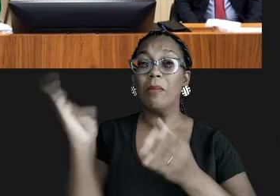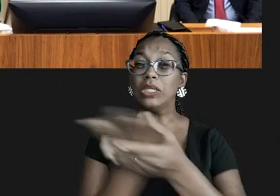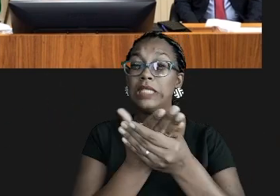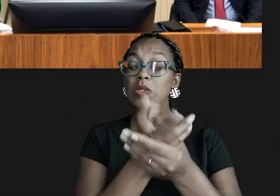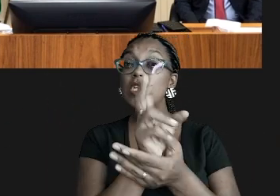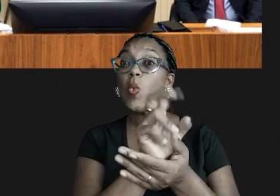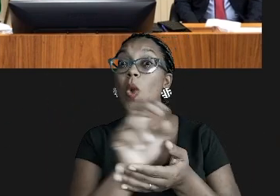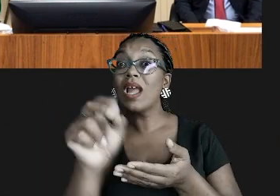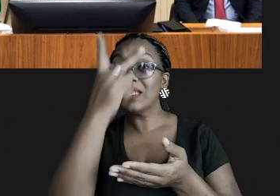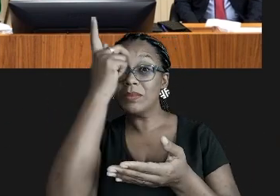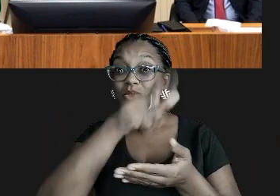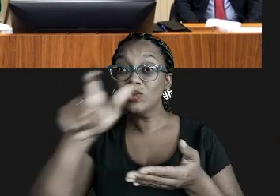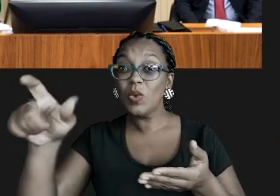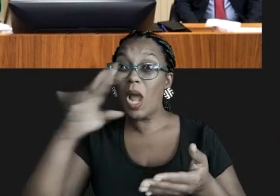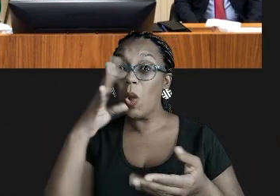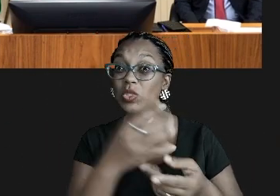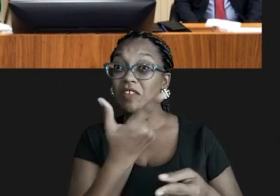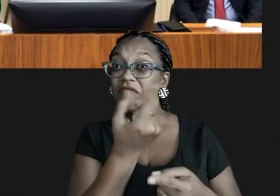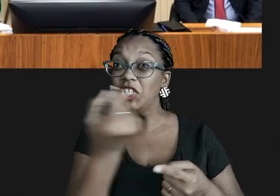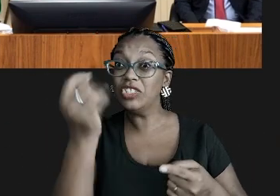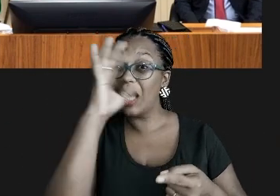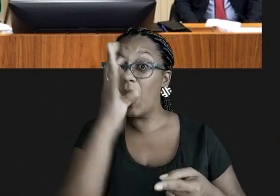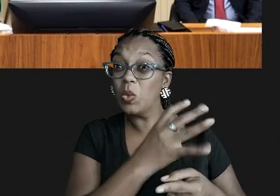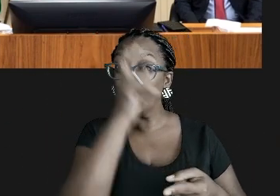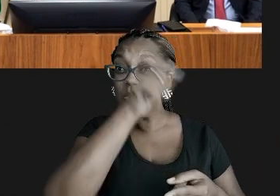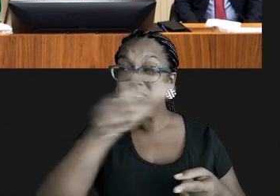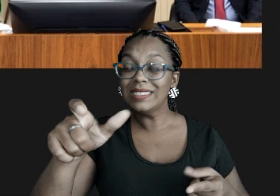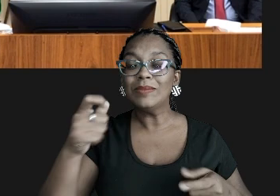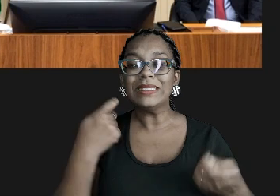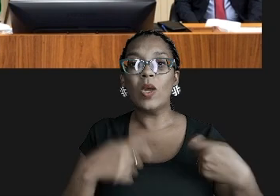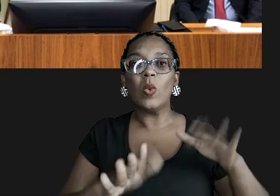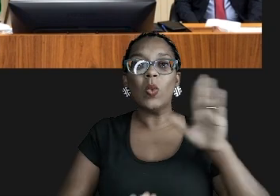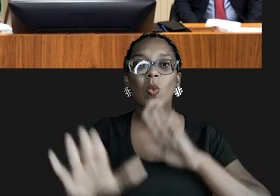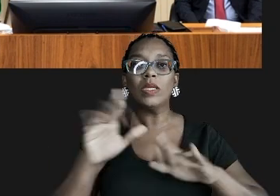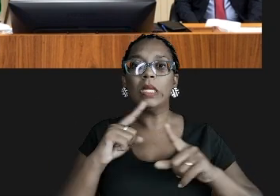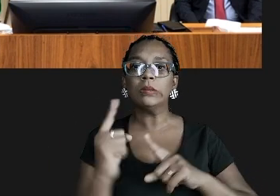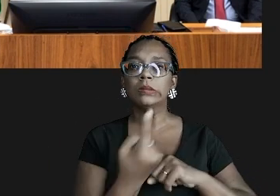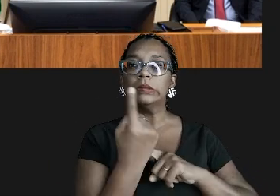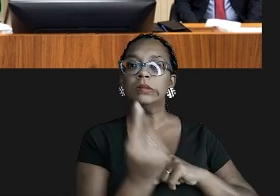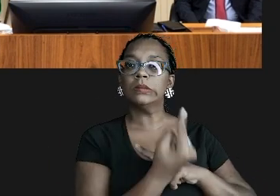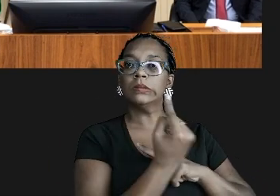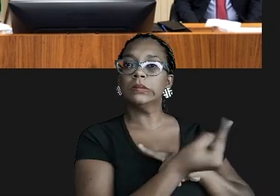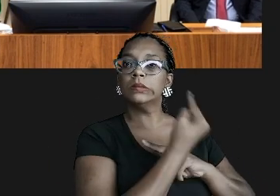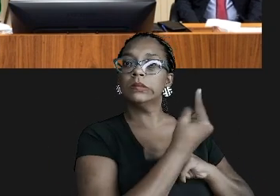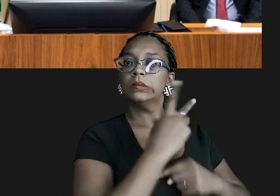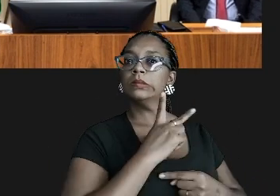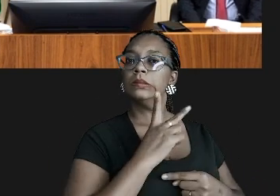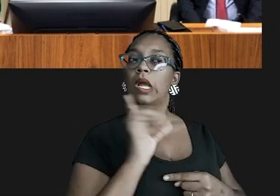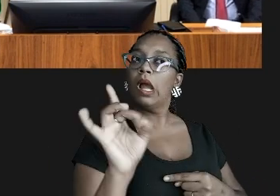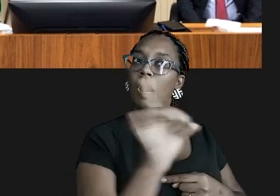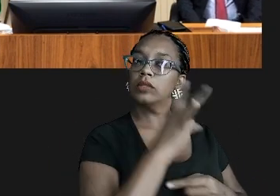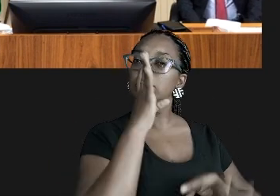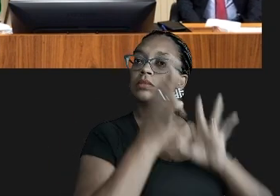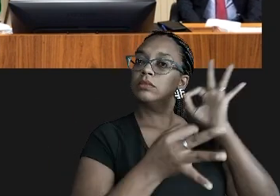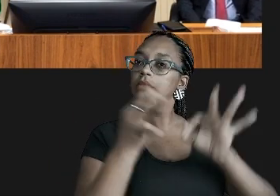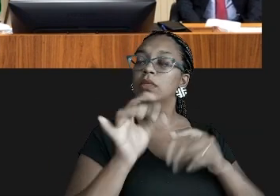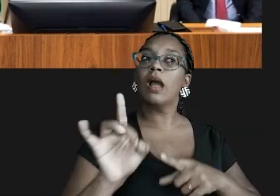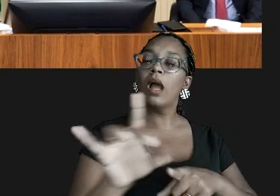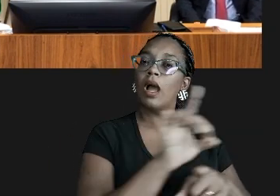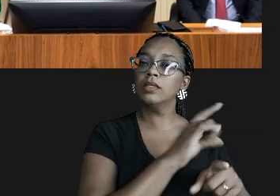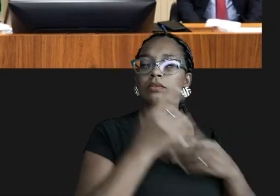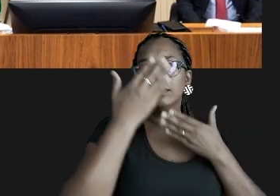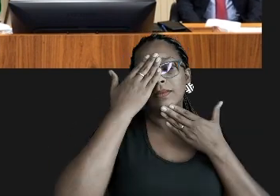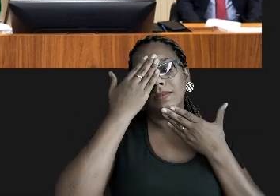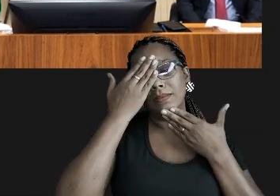50 acusados 15 acusados 20 acusados e a gente tem sempre o cuidado de individualizar as condutas individualizar o julgamento Então